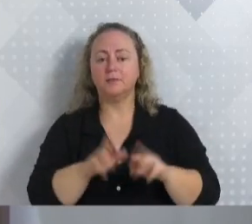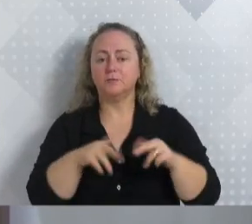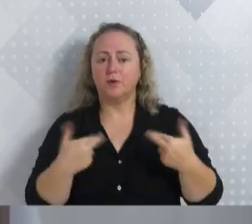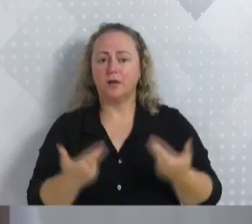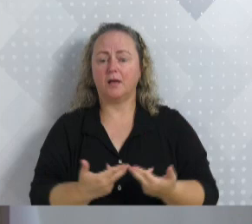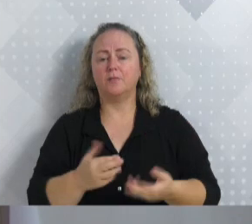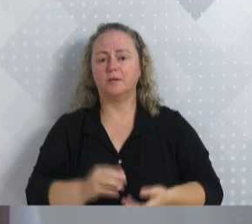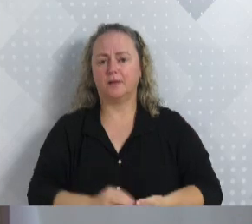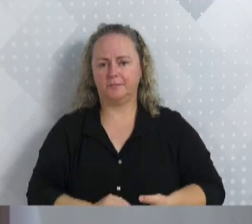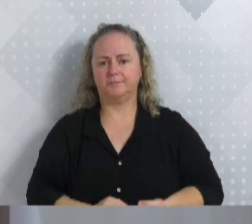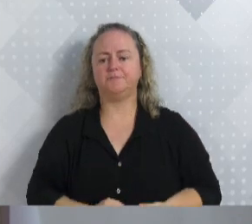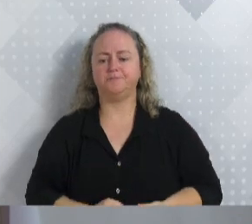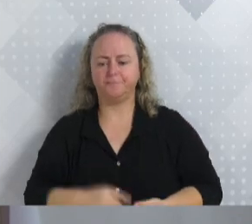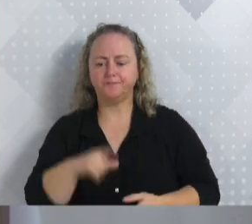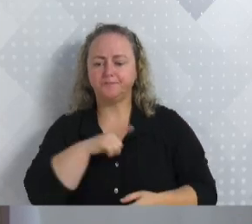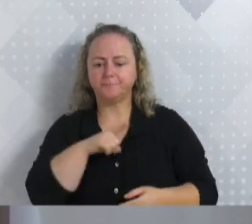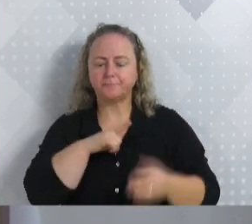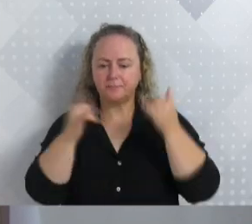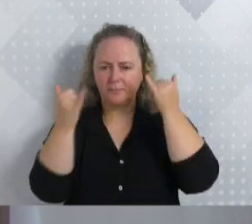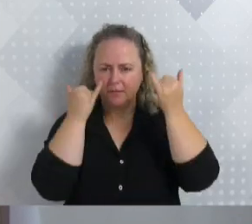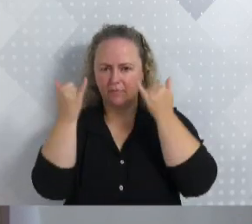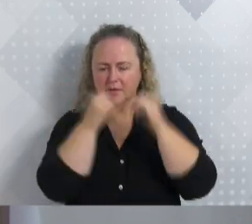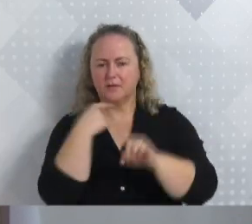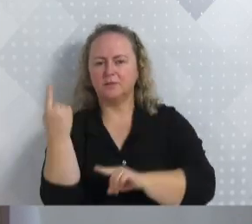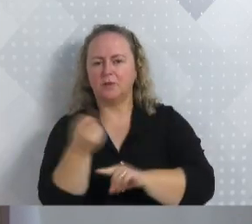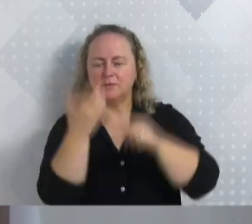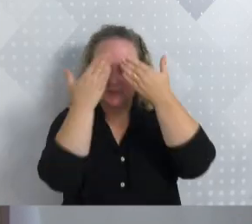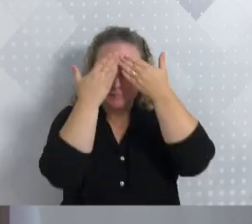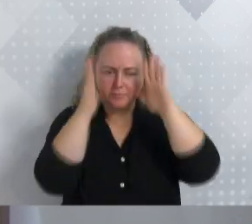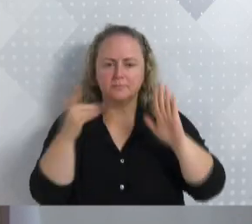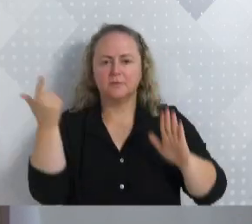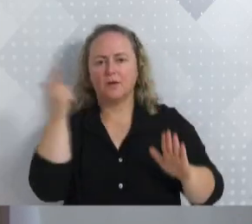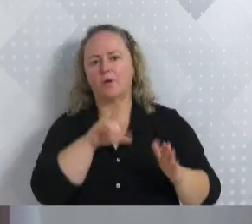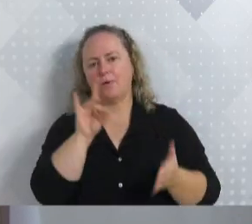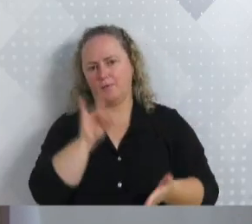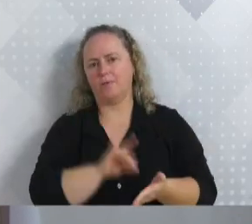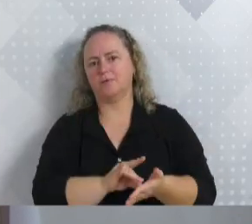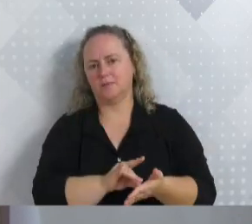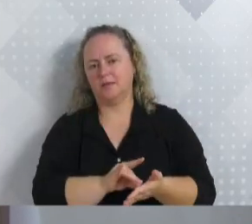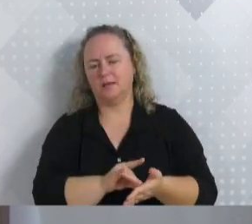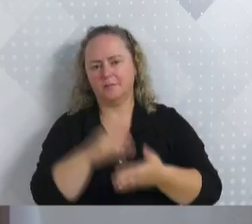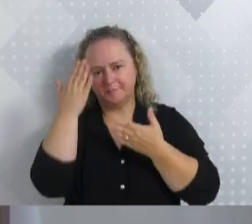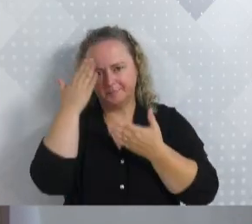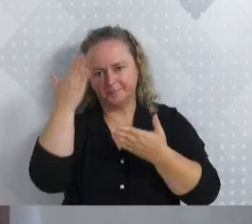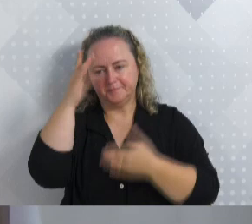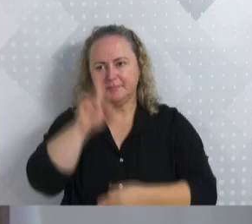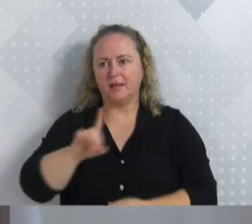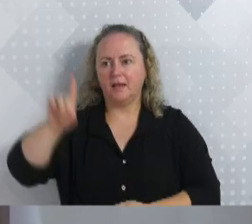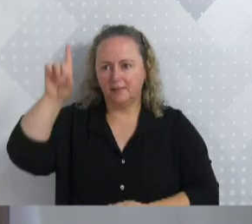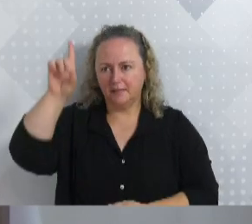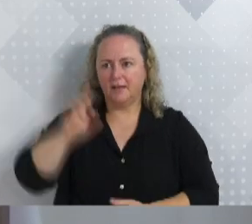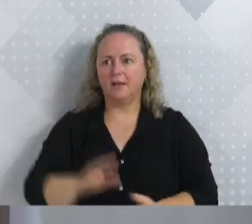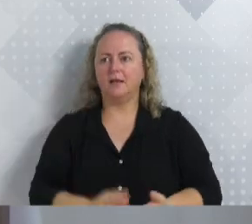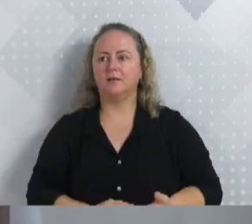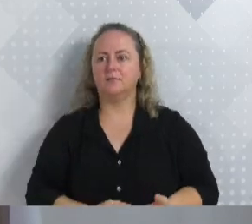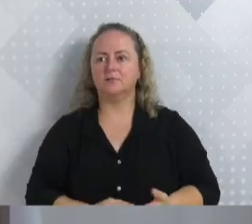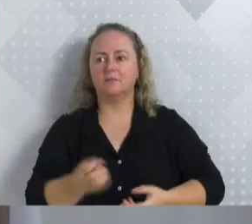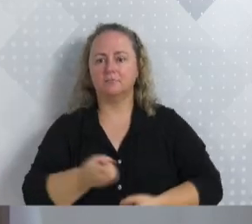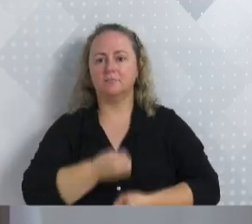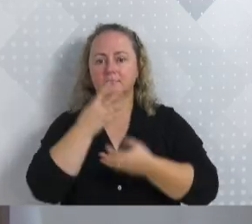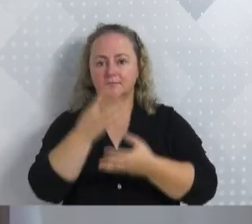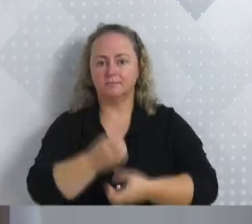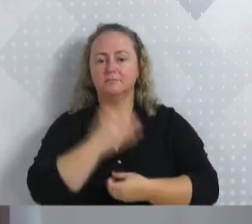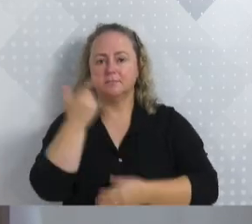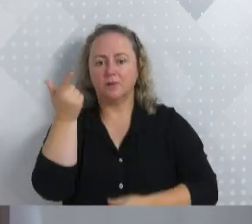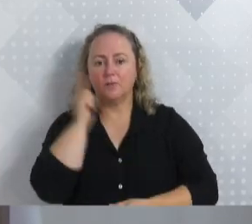Rafael e trago essas informações para que a gente abra a mente e olhe para isso. Enfim, agradeço a Deus eu ainda ter a liberdade de expressão de poder falar o que